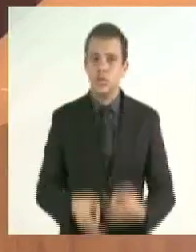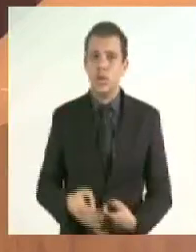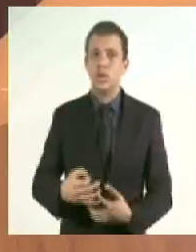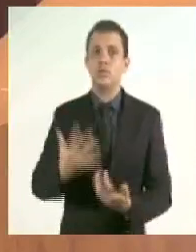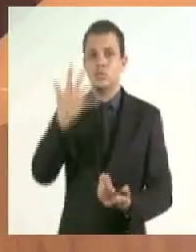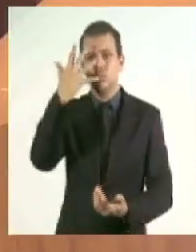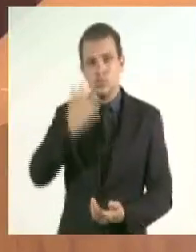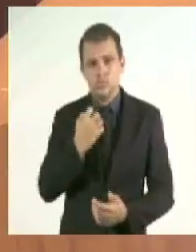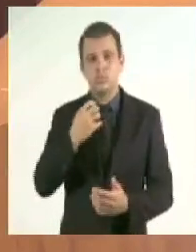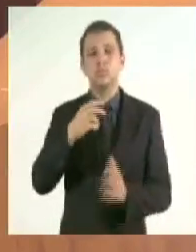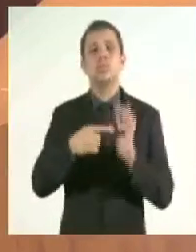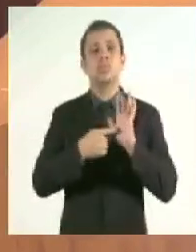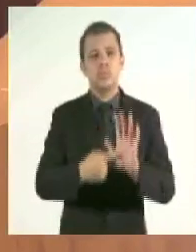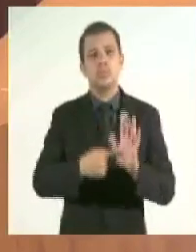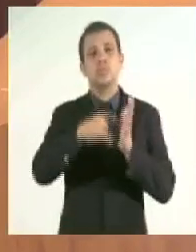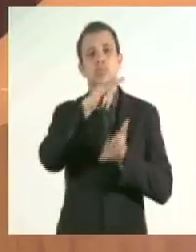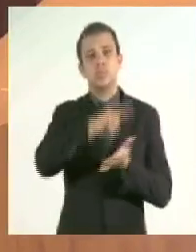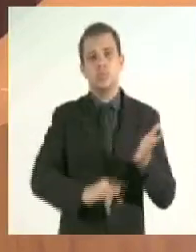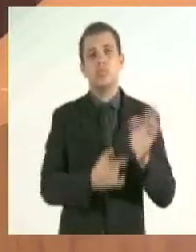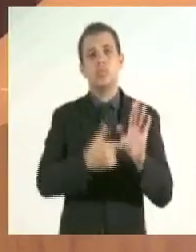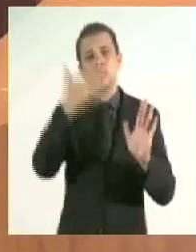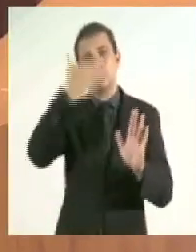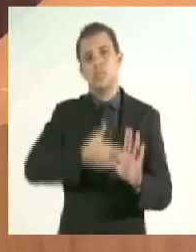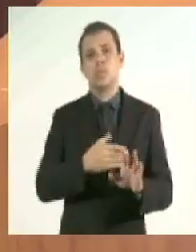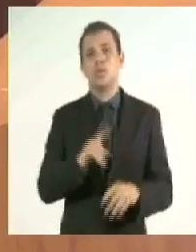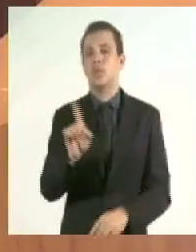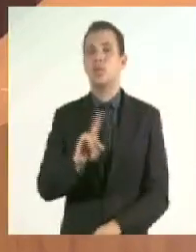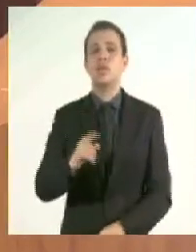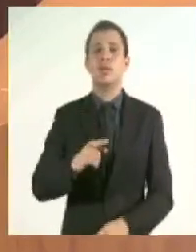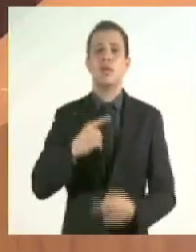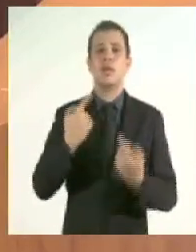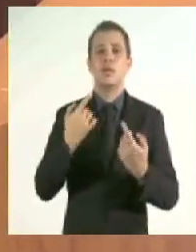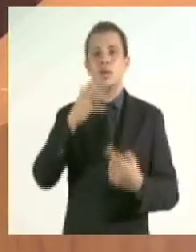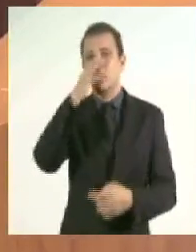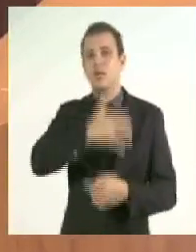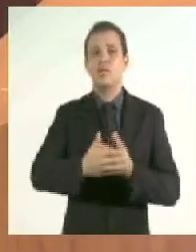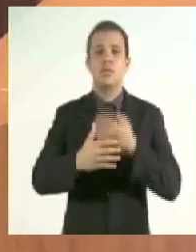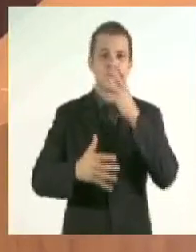provando o que eu estou falando, e não subir e fazer acusações levianas. Muito obrigado.